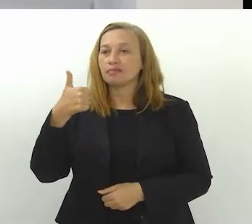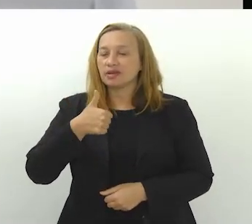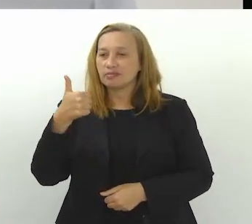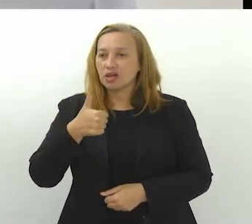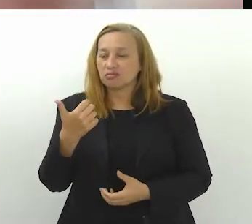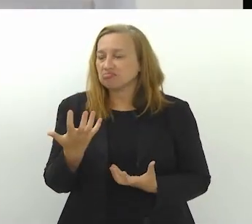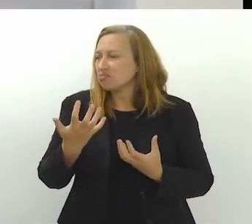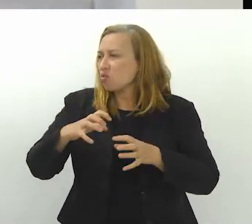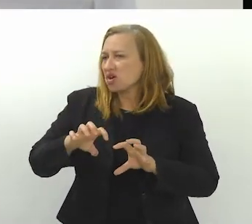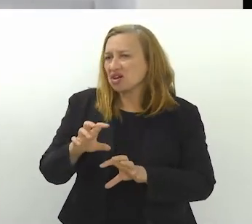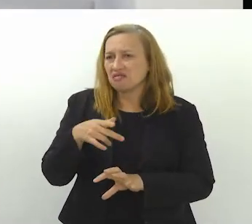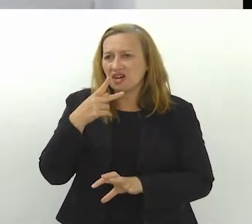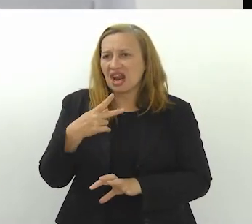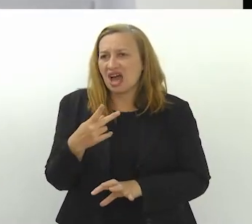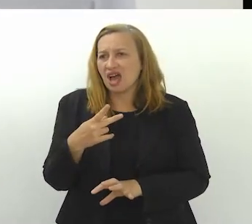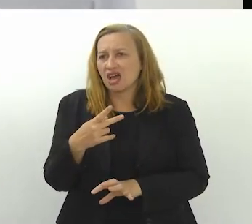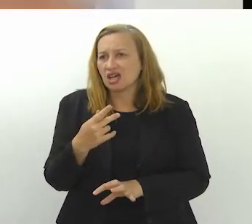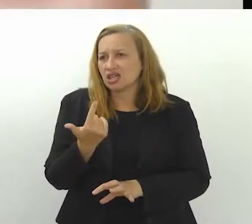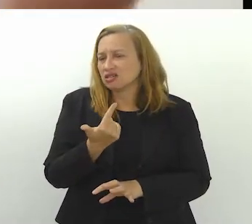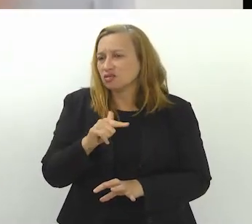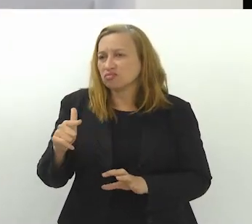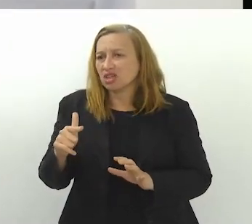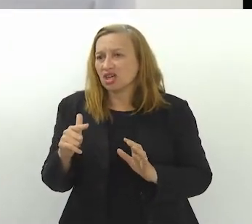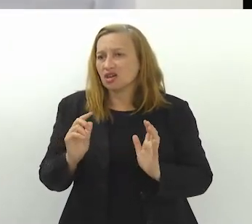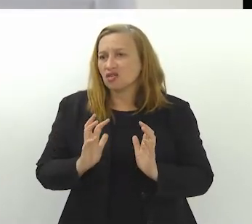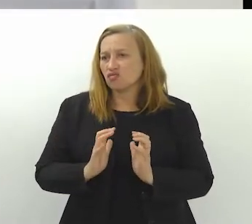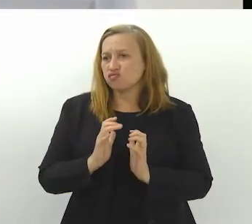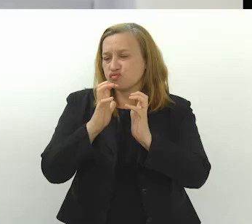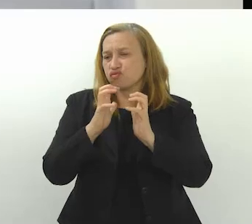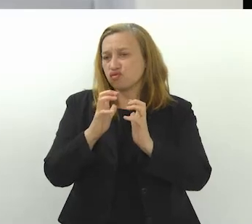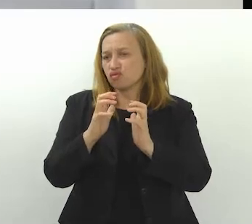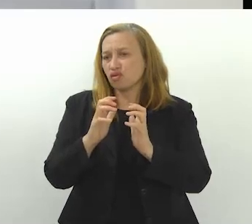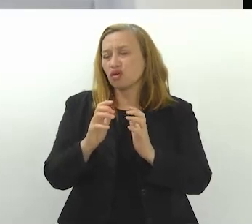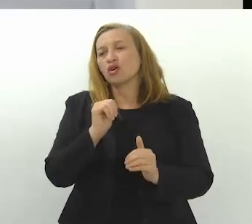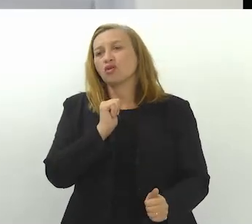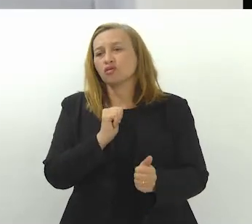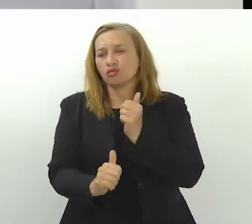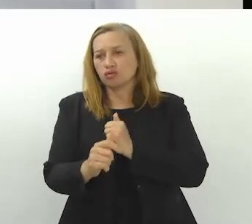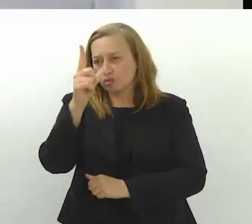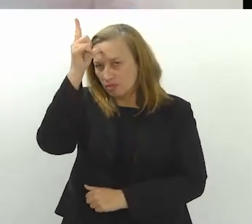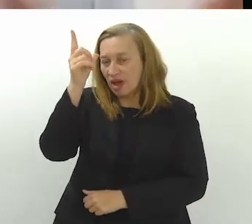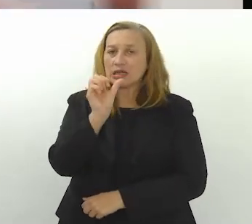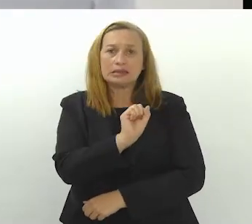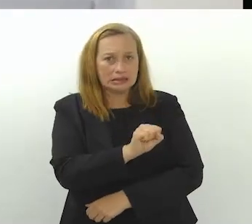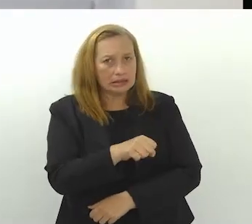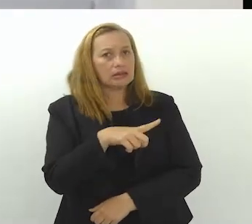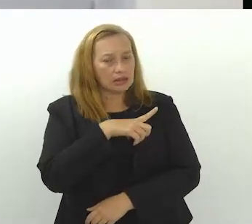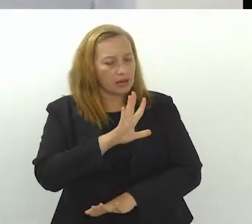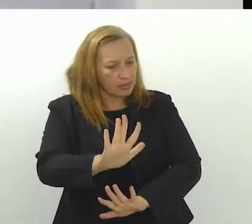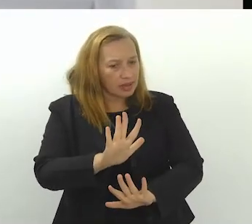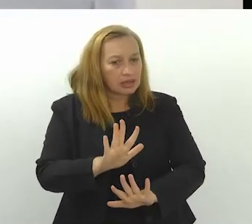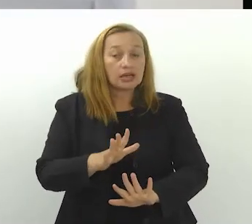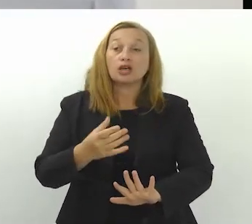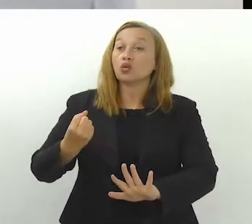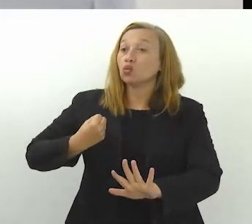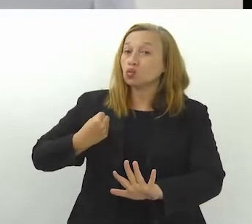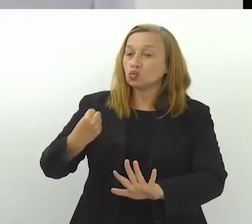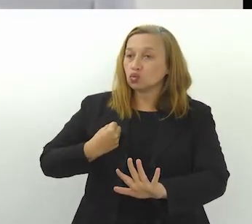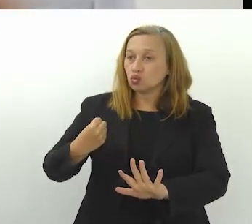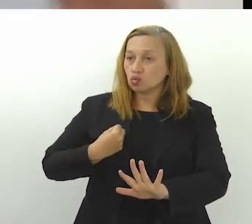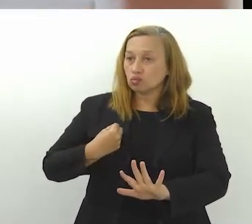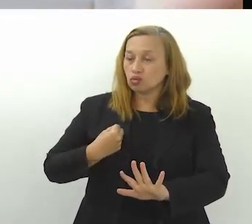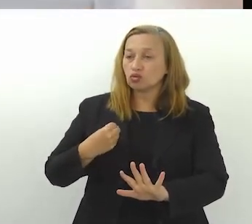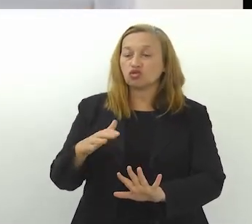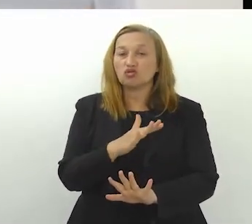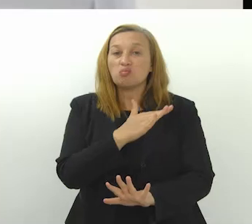em primeiro lugar, né, não quero dizer que não haja confrontos no futebol alemão. Pelo contrário, há confrontos. No entanto, né, o número, por